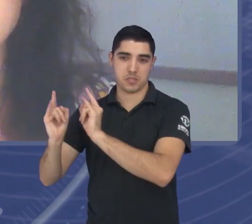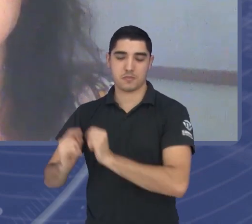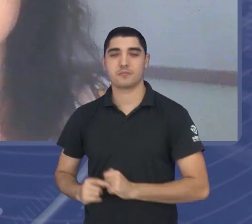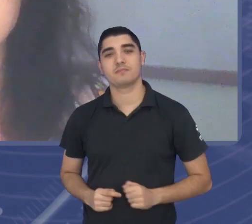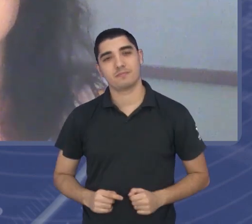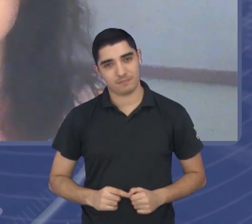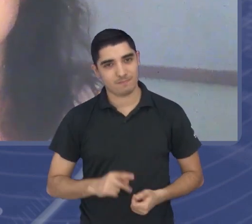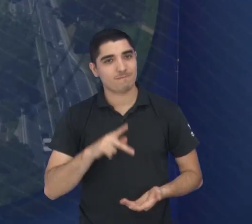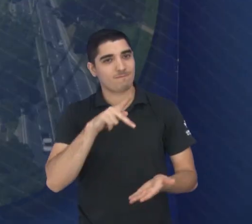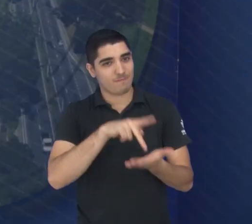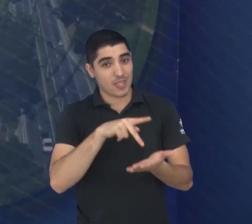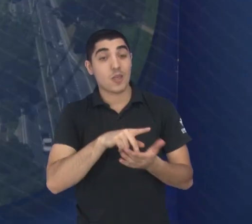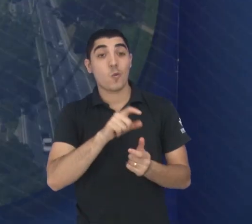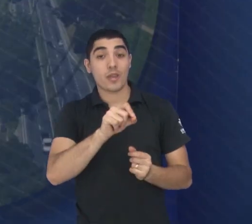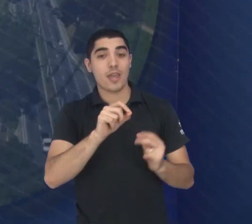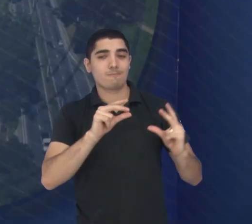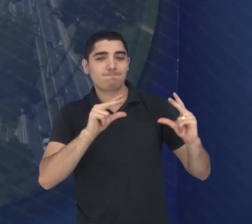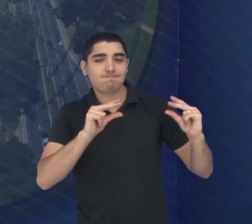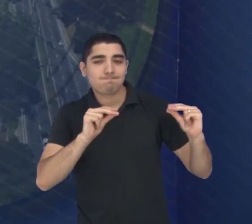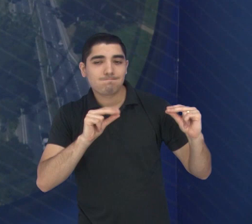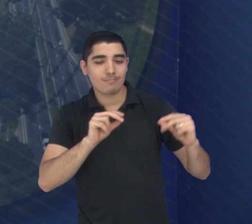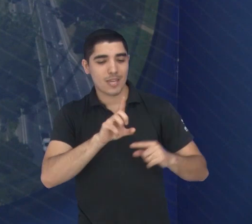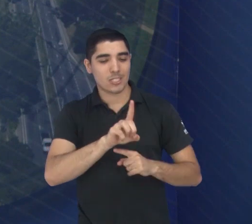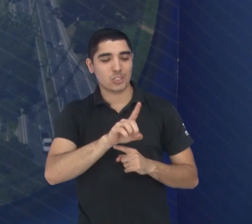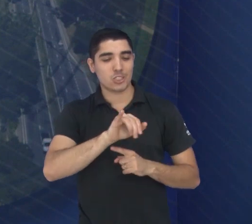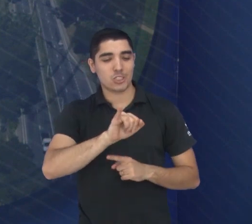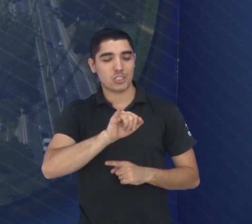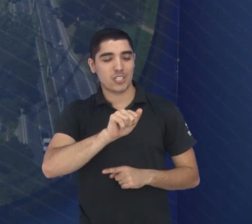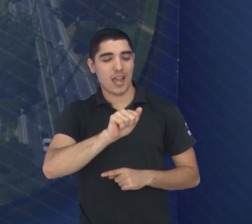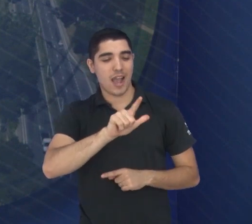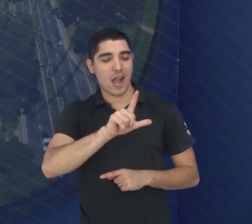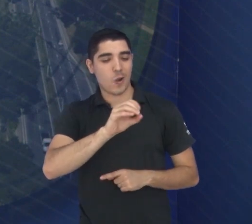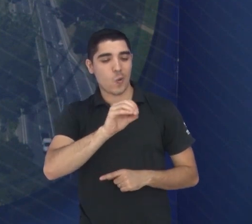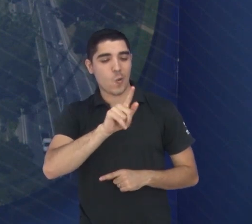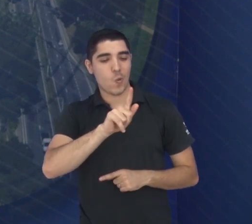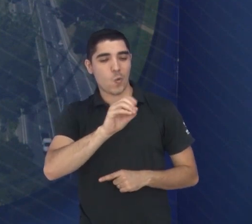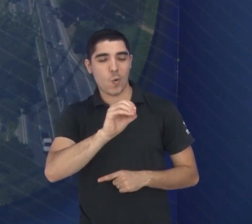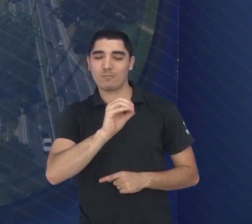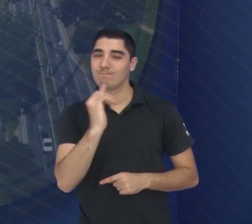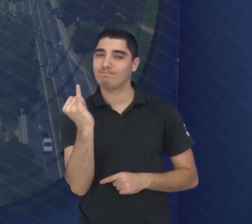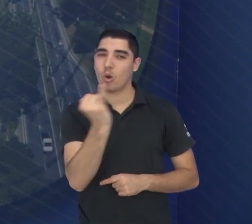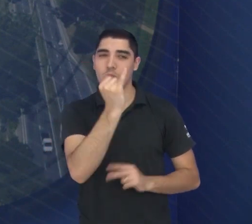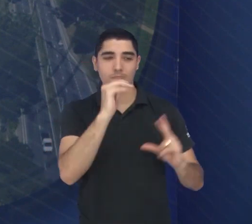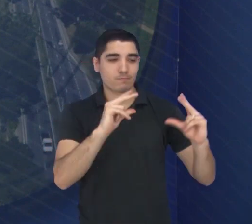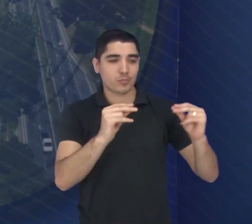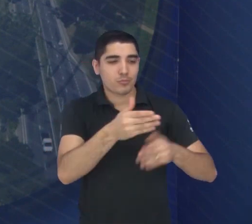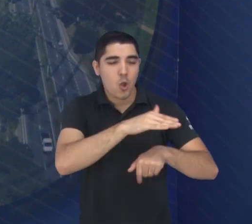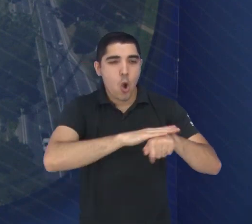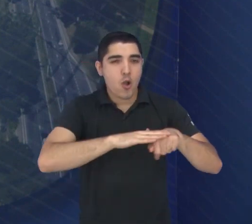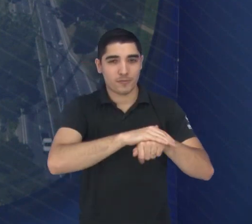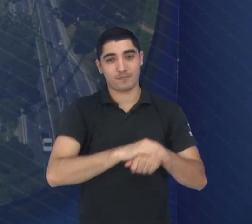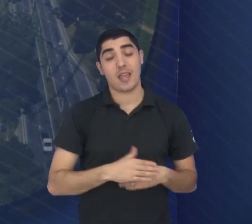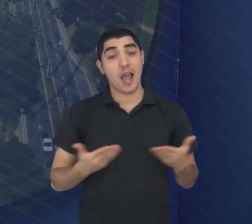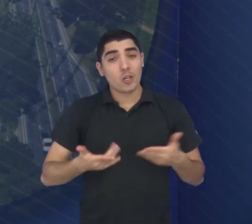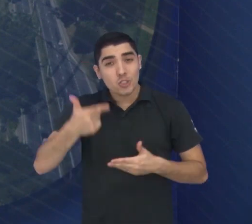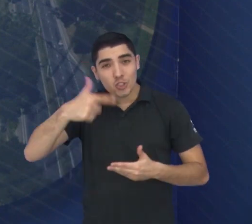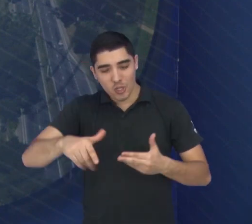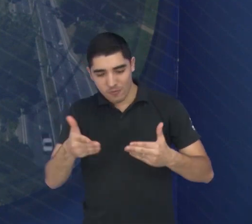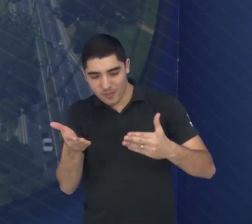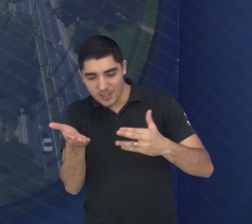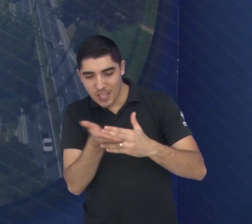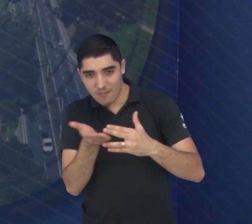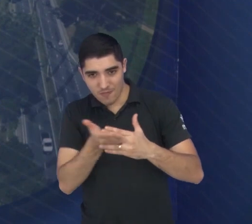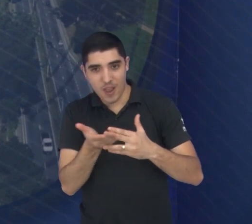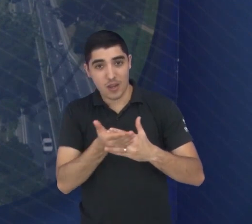gente, diálogo, reforçar essa palavra, ele é fundamental. Bom, a gente vai para mais um break aqui no